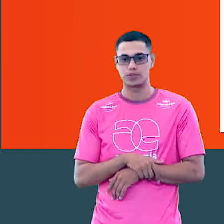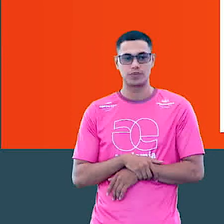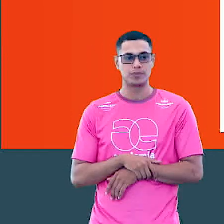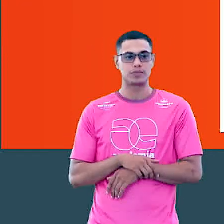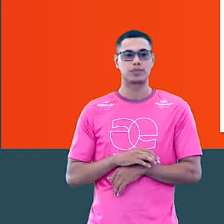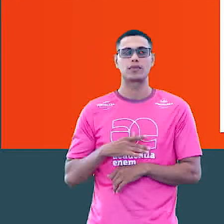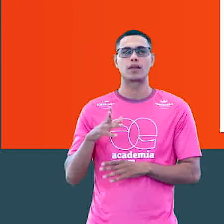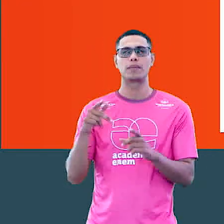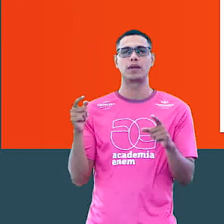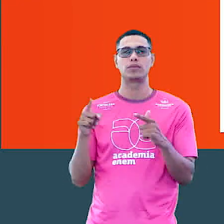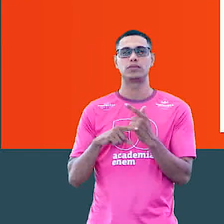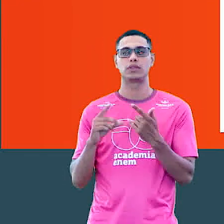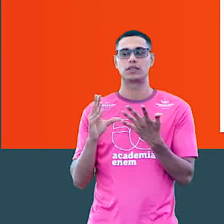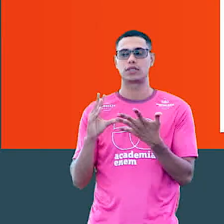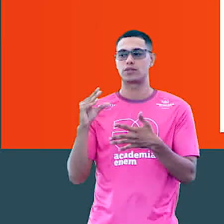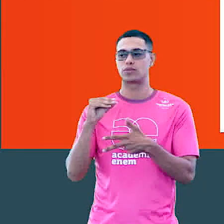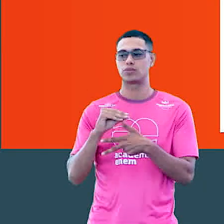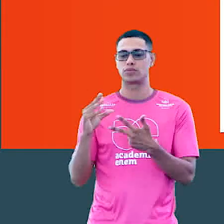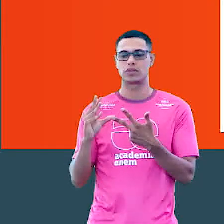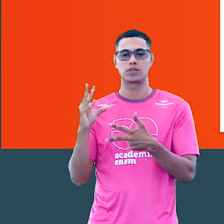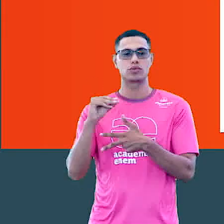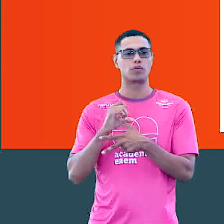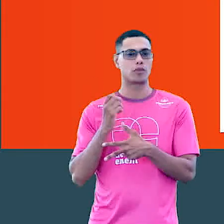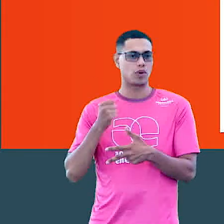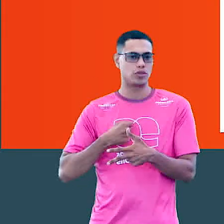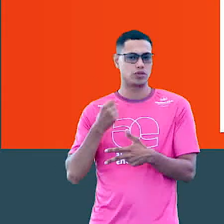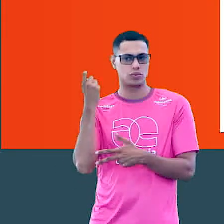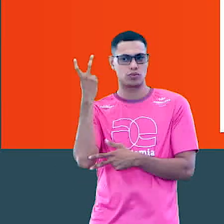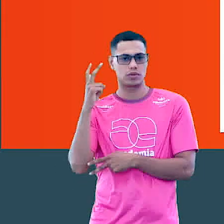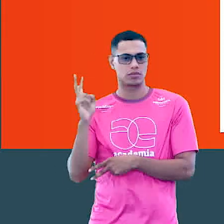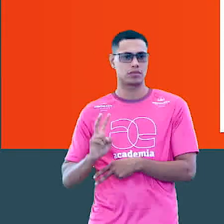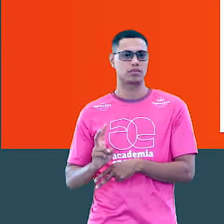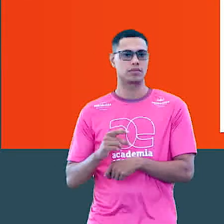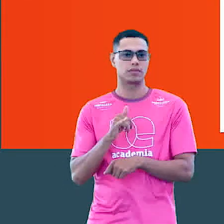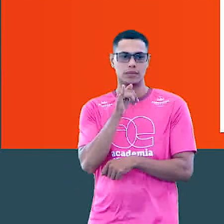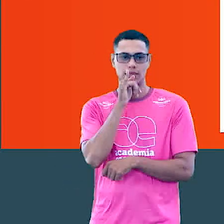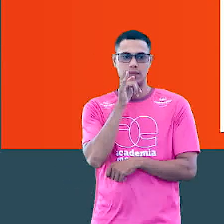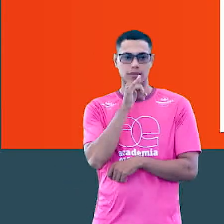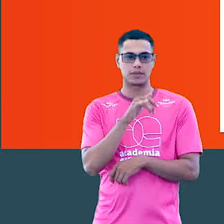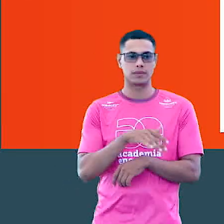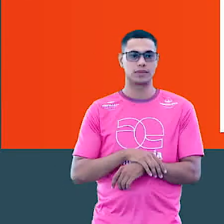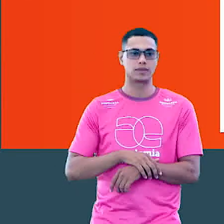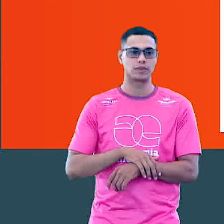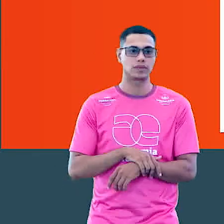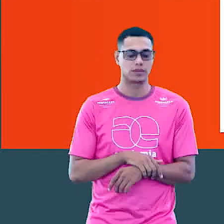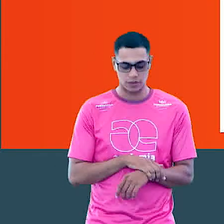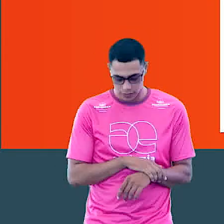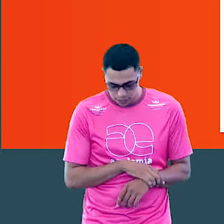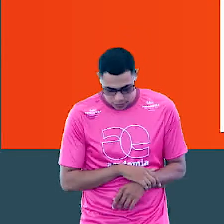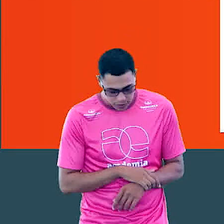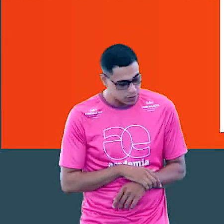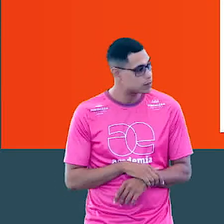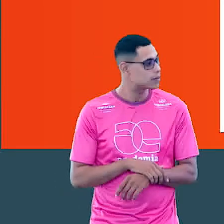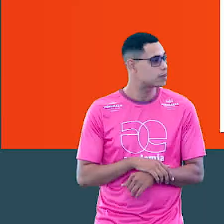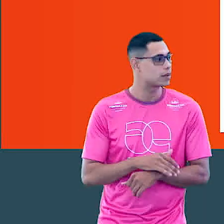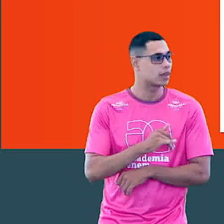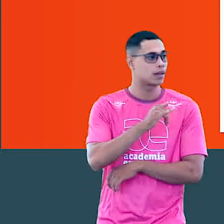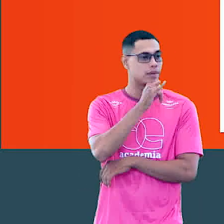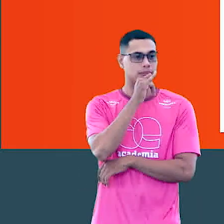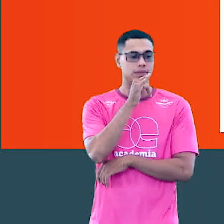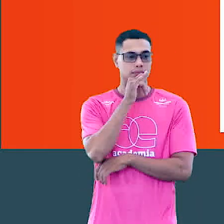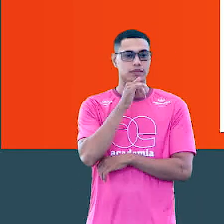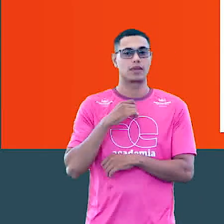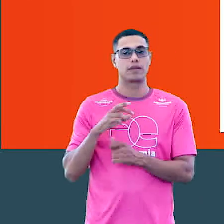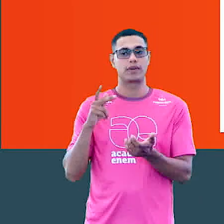E o SISU? Pode ser 2 vezes? O SISU, vamos lá, gente. Voltando aqui. O SISU não